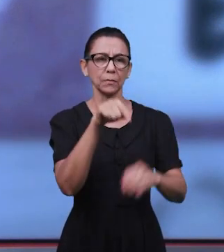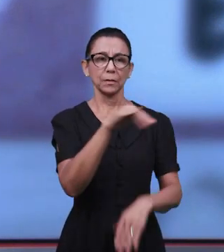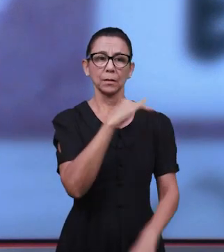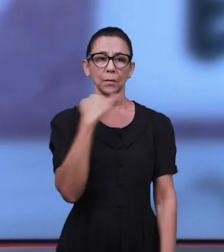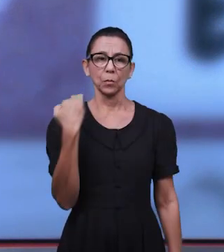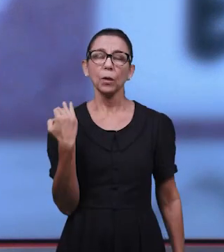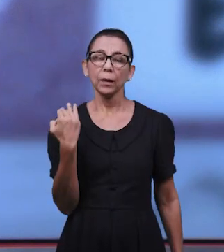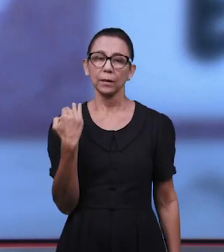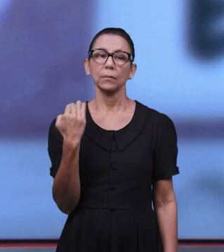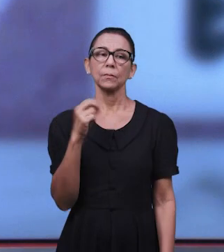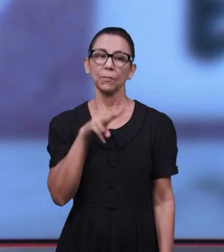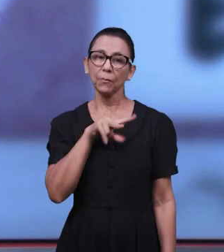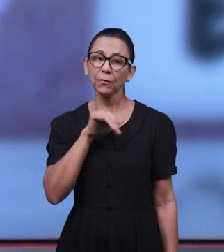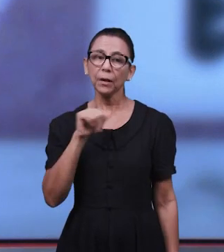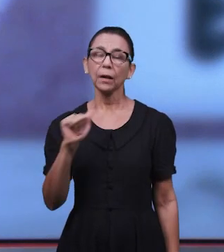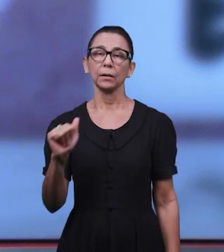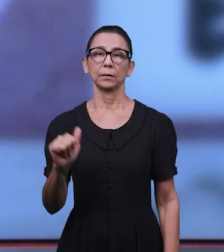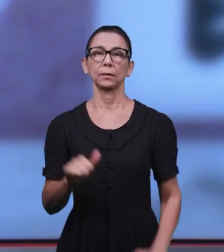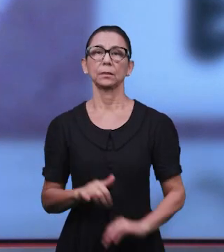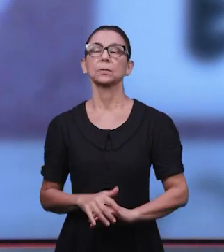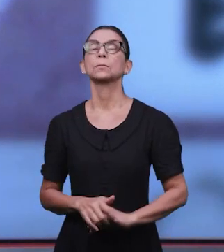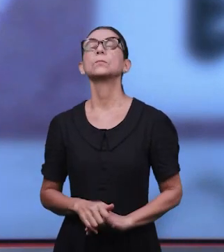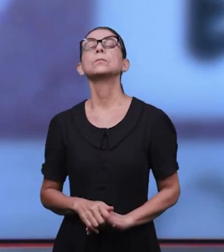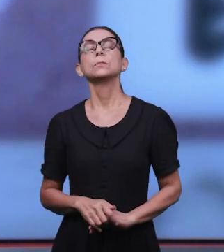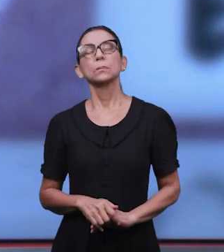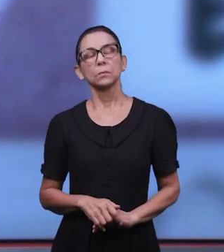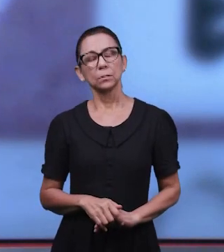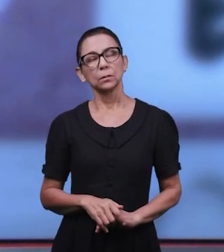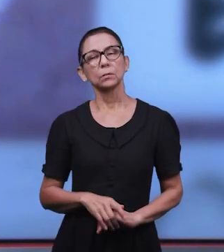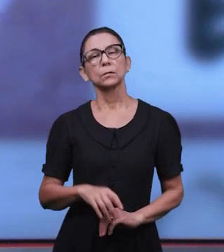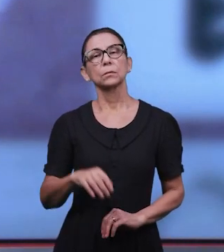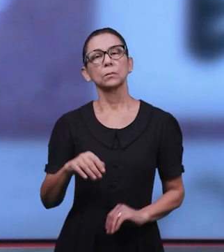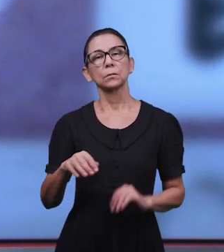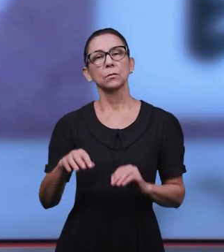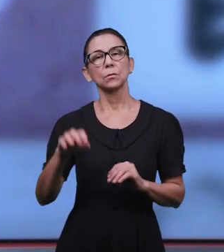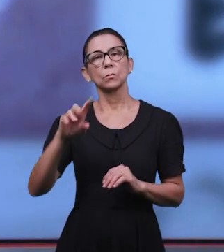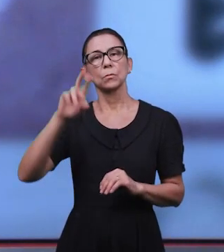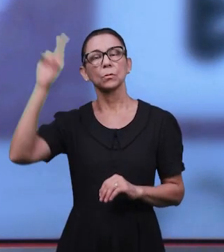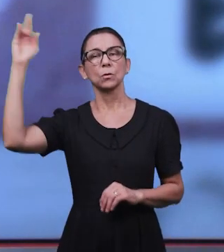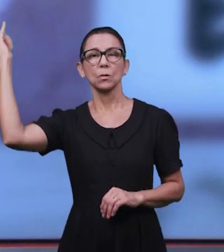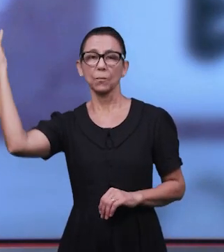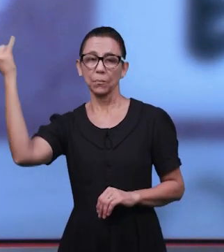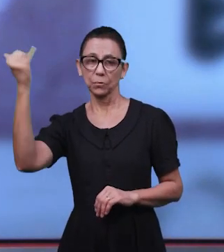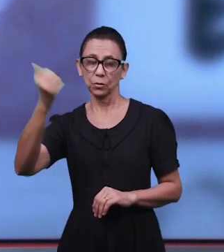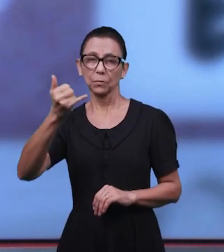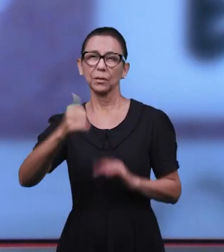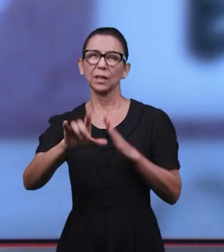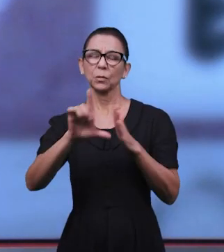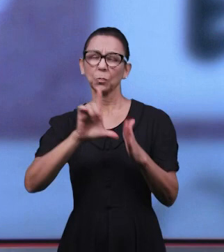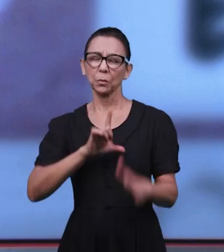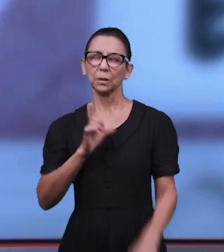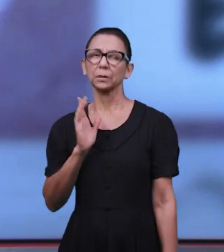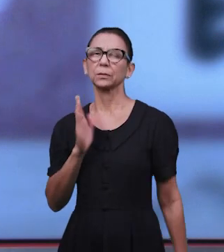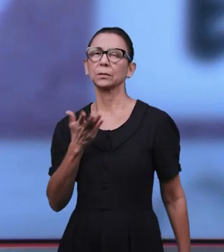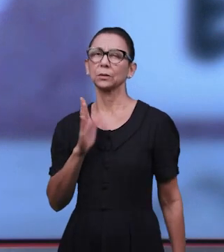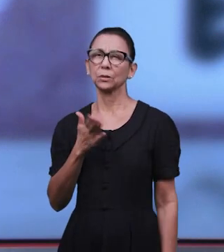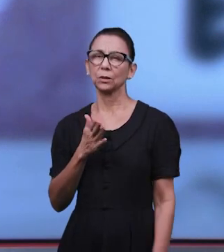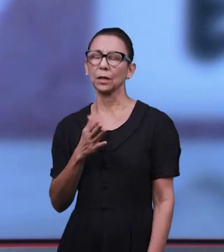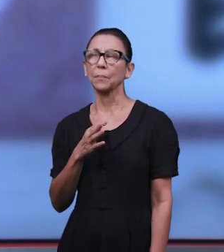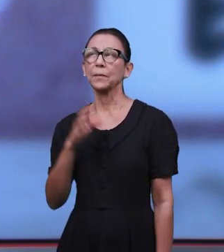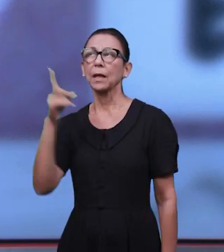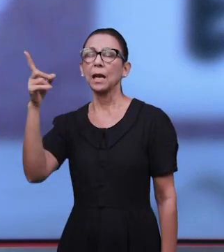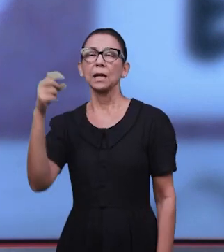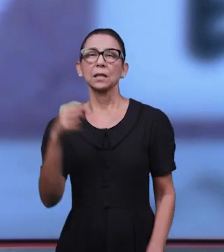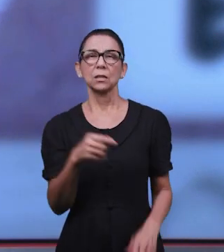não viverás. Portanto, o Senhor já havia falado uma vez. Então, ele deixou Ezequias